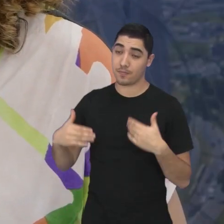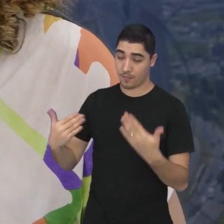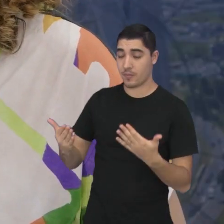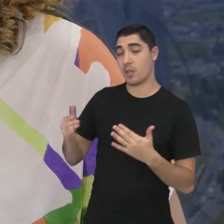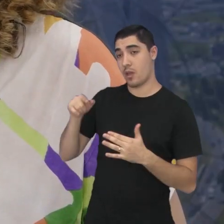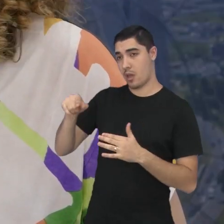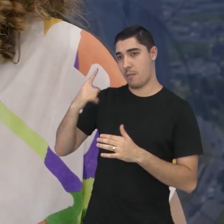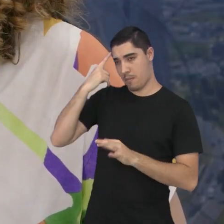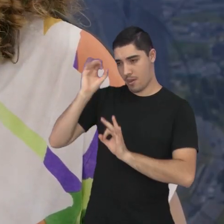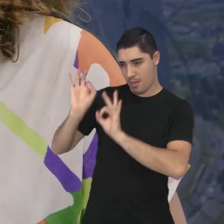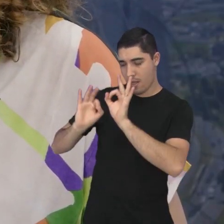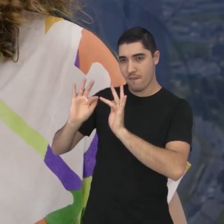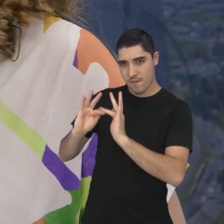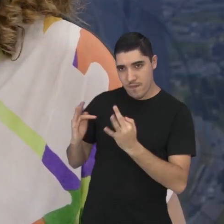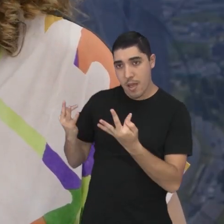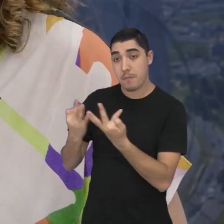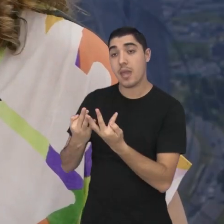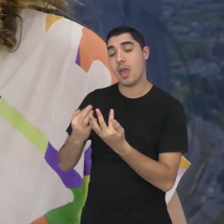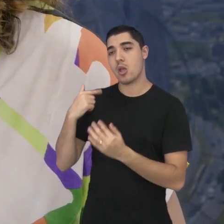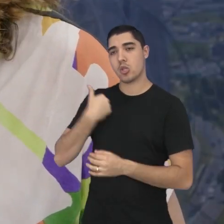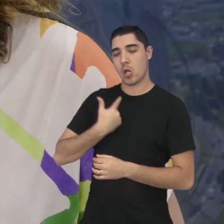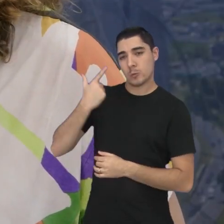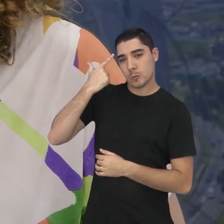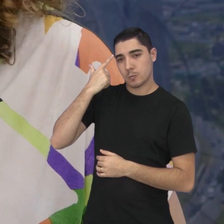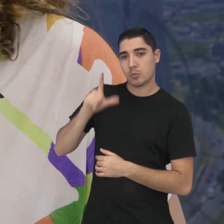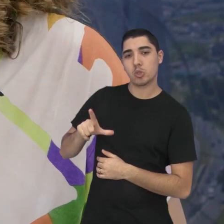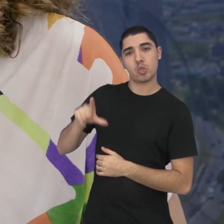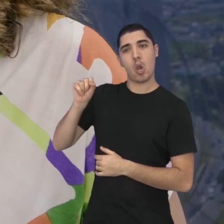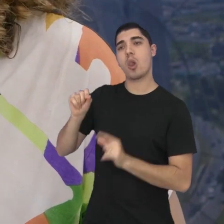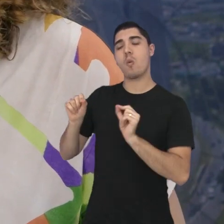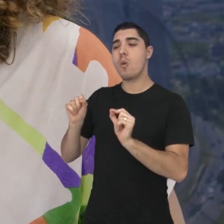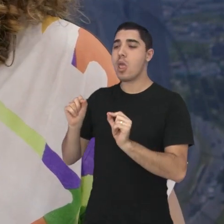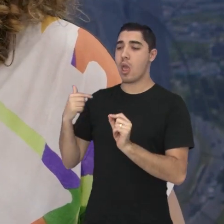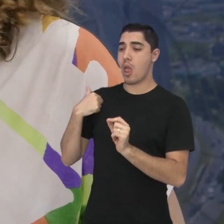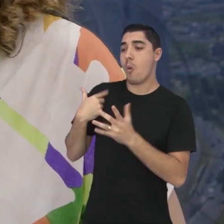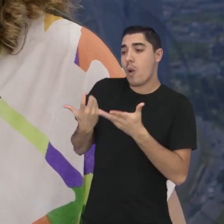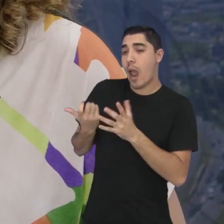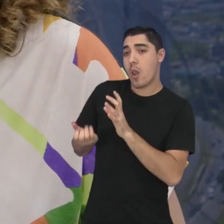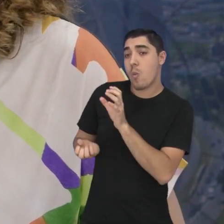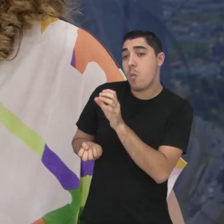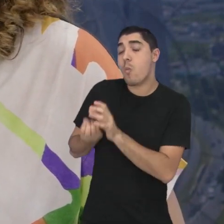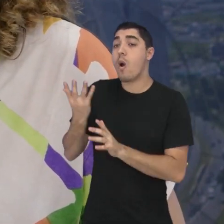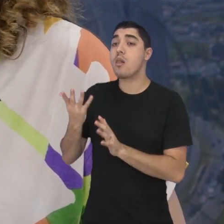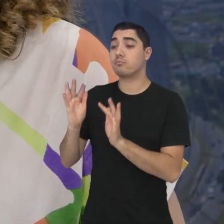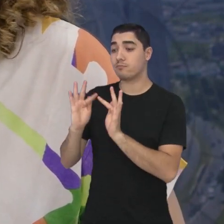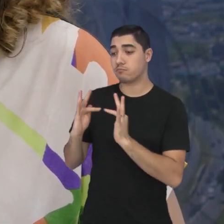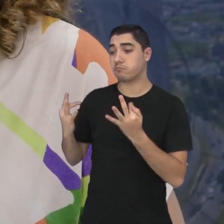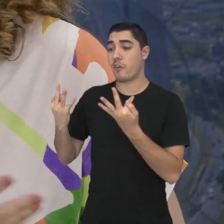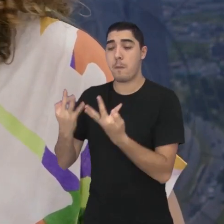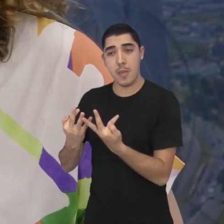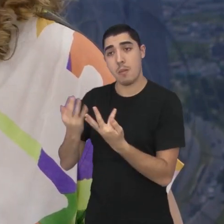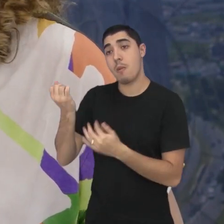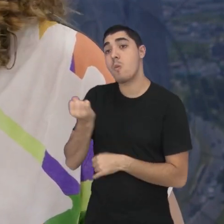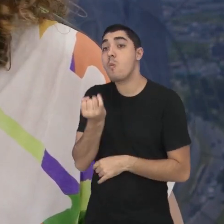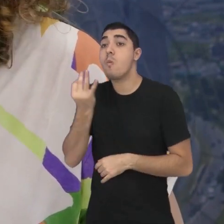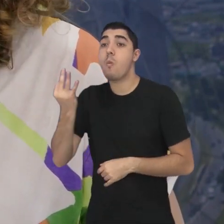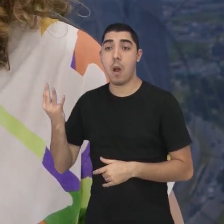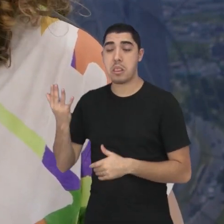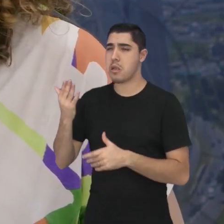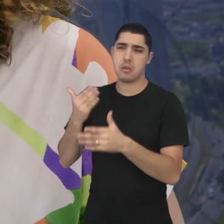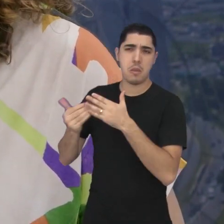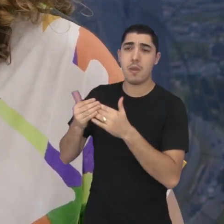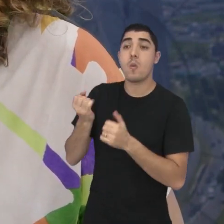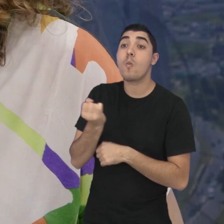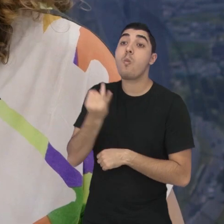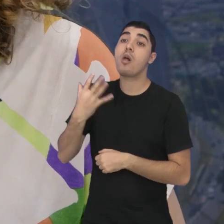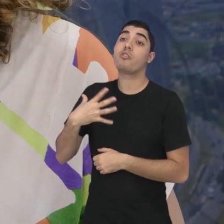a proposta de decidir e se planejar a família, aquele núcleo familiar, independente de como ele é